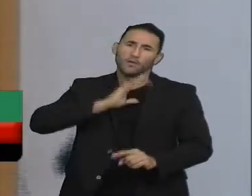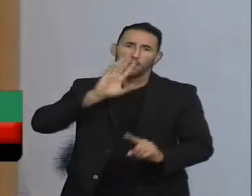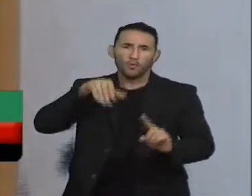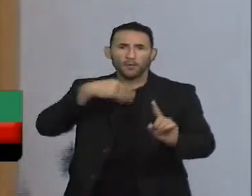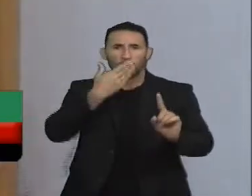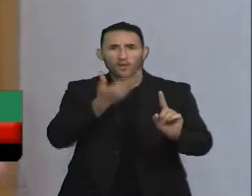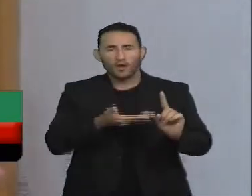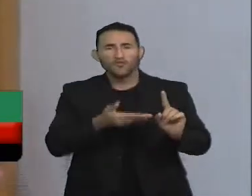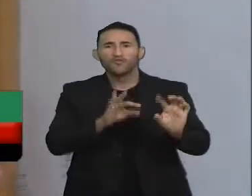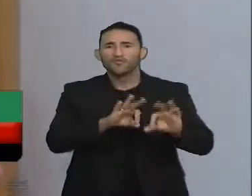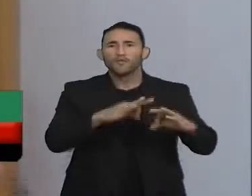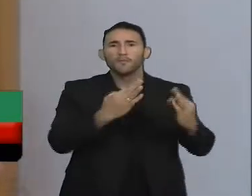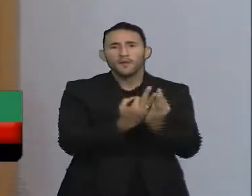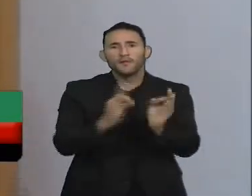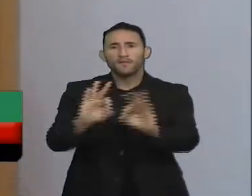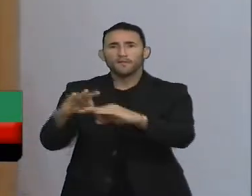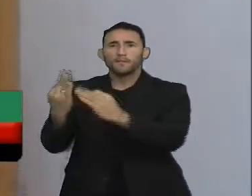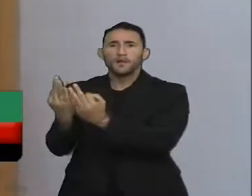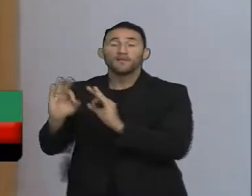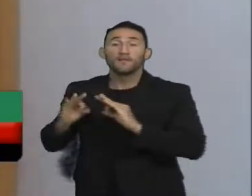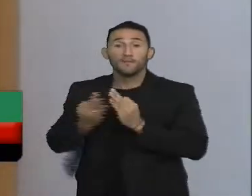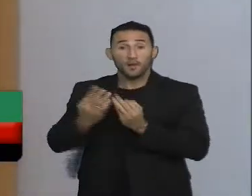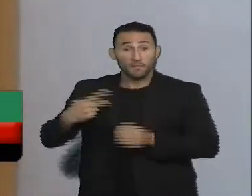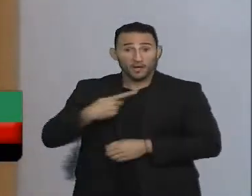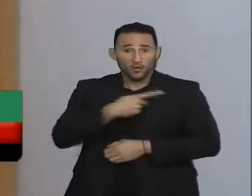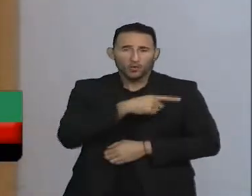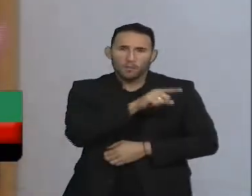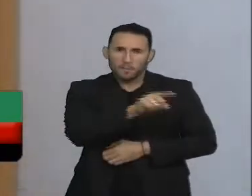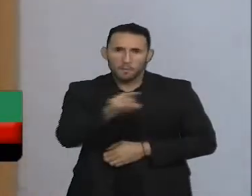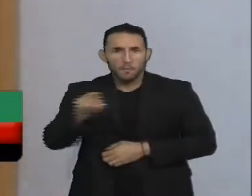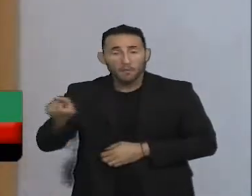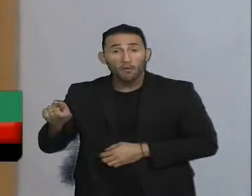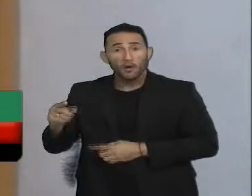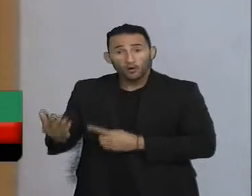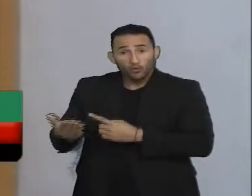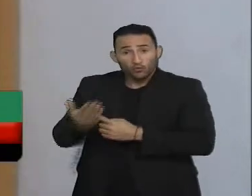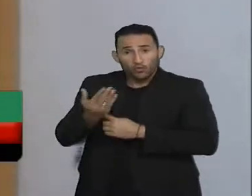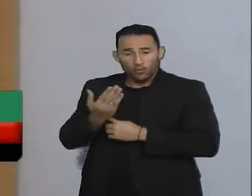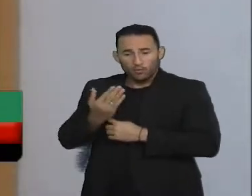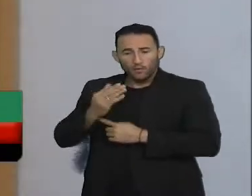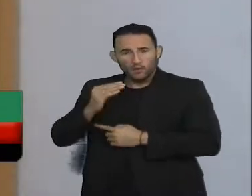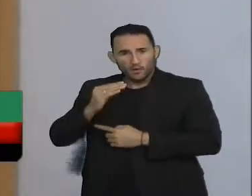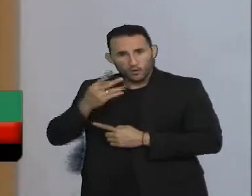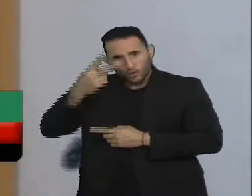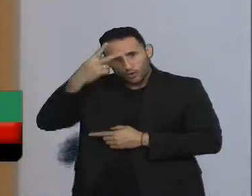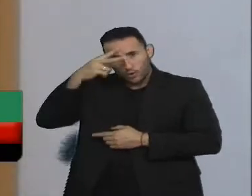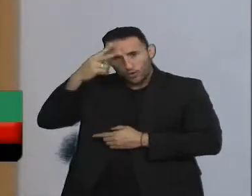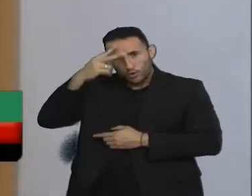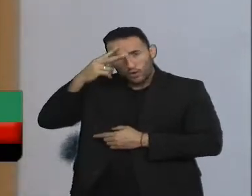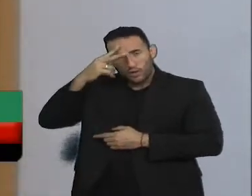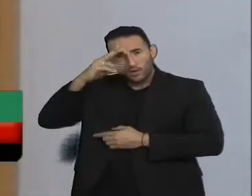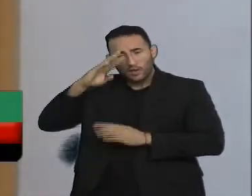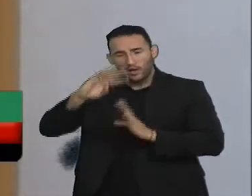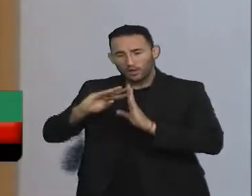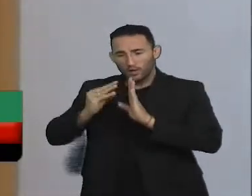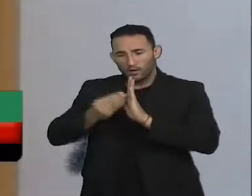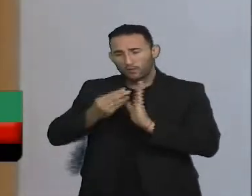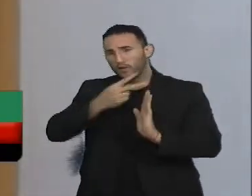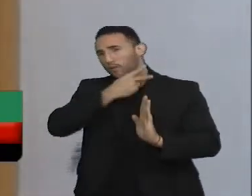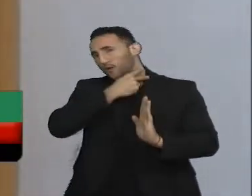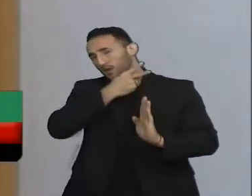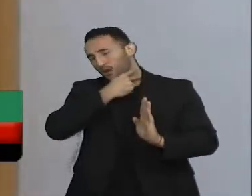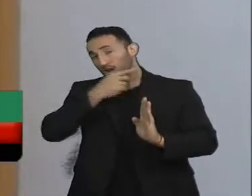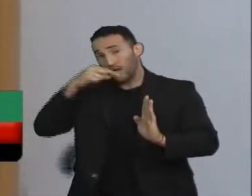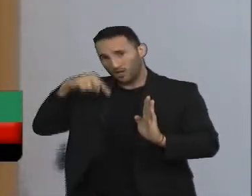família de alguns pastores que contribuíram muito com a história da IPI em Osasco, que foram